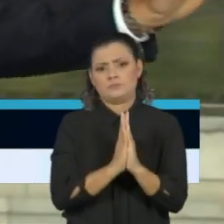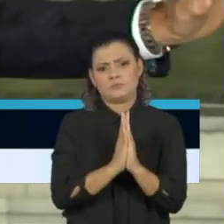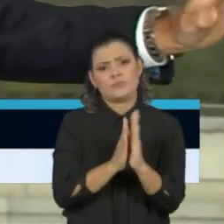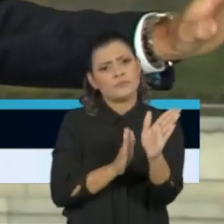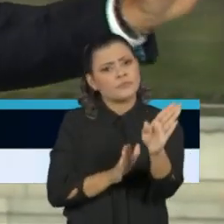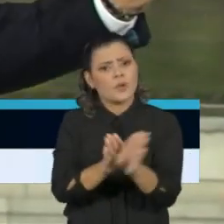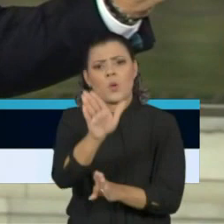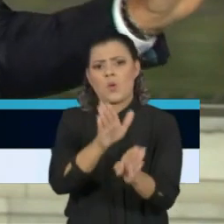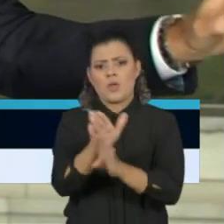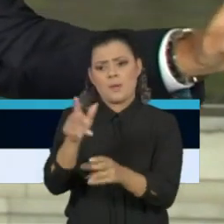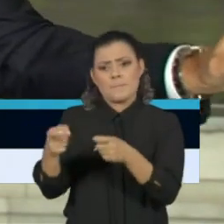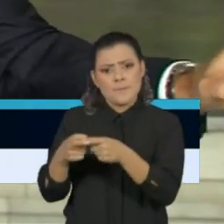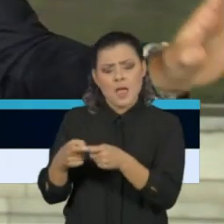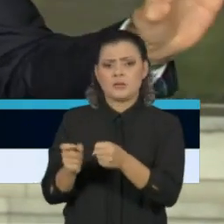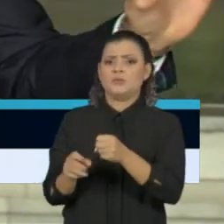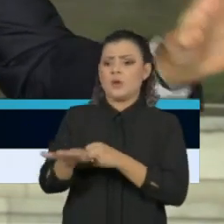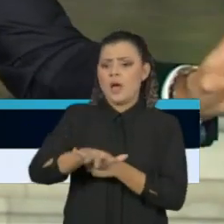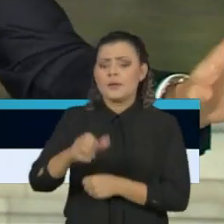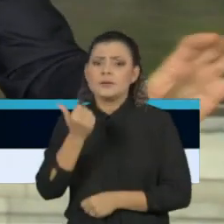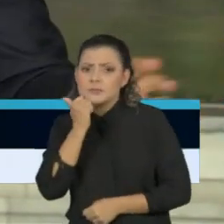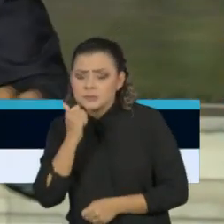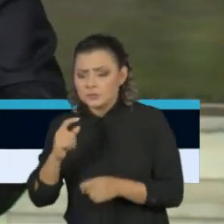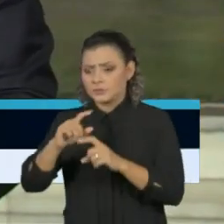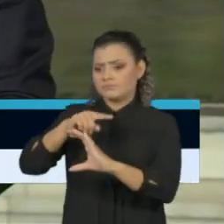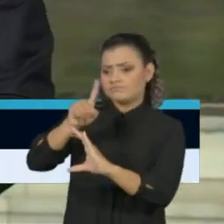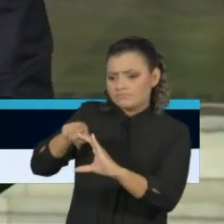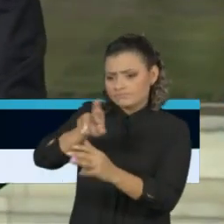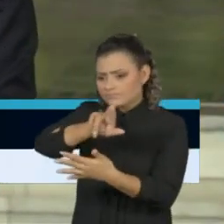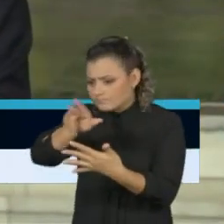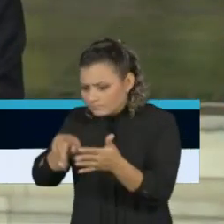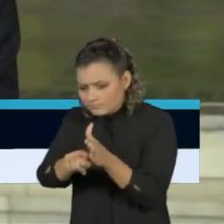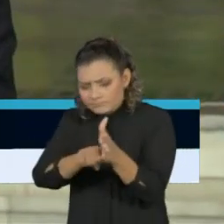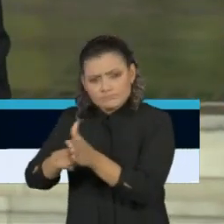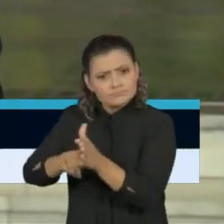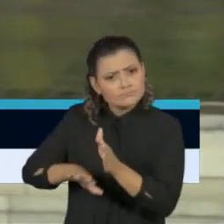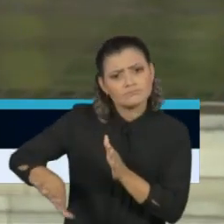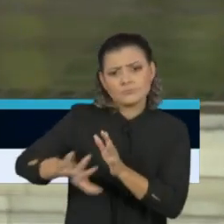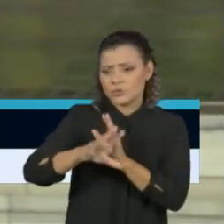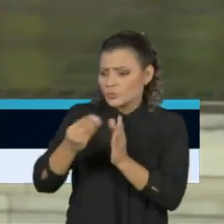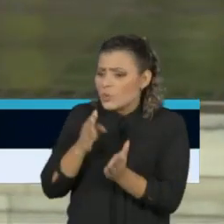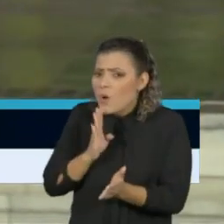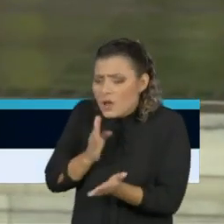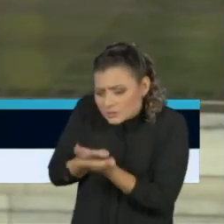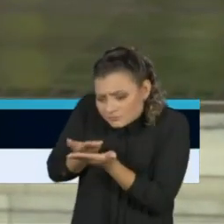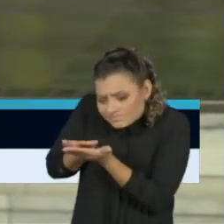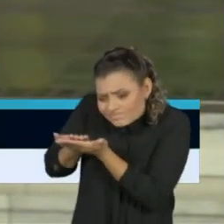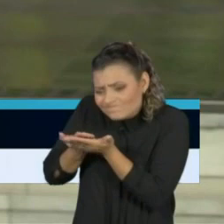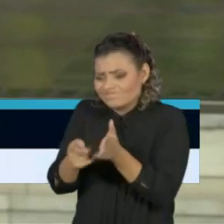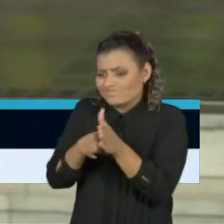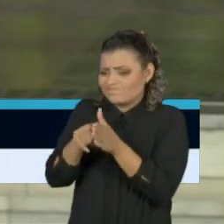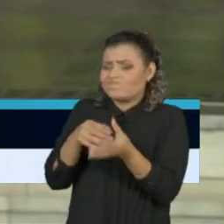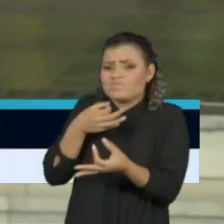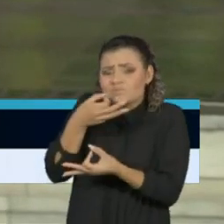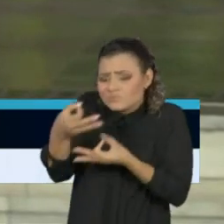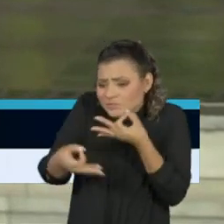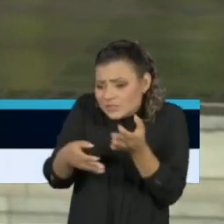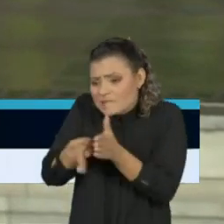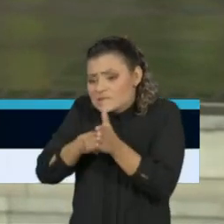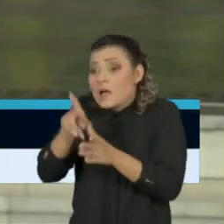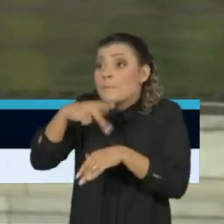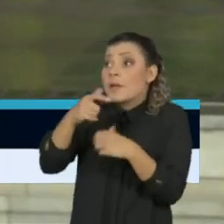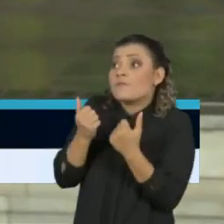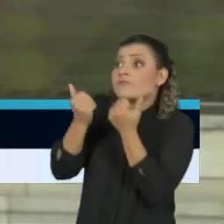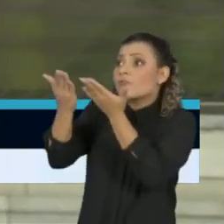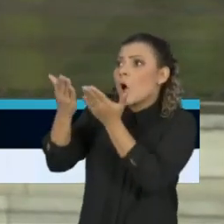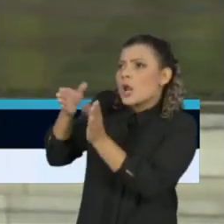orientação dos médicos, dos cientistas, dos profissionais que conhecem, estudam e avaliam medidas internacionais